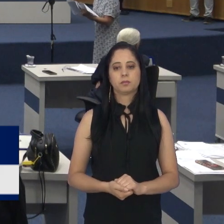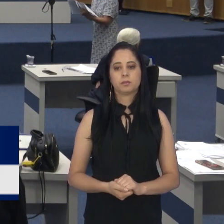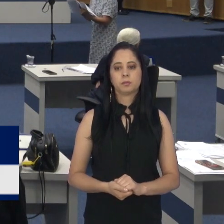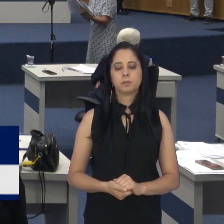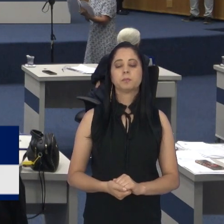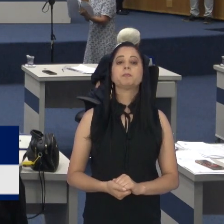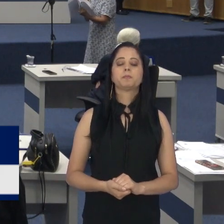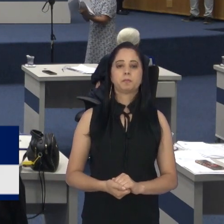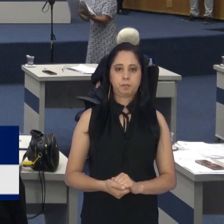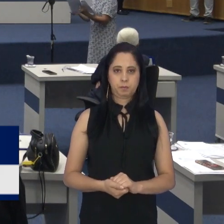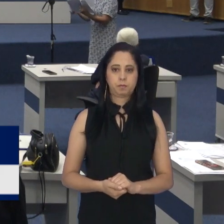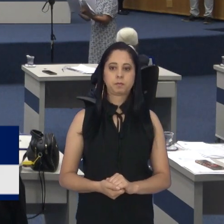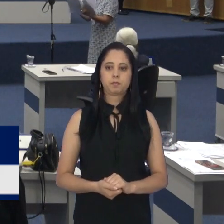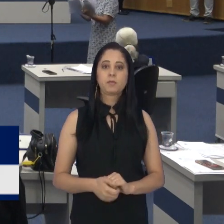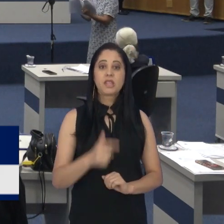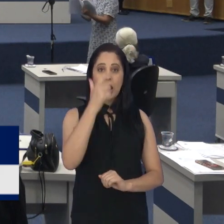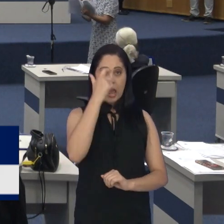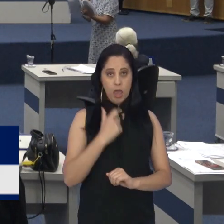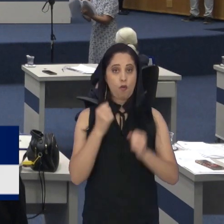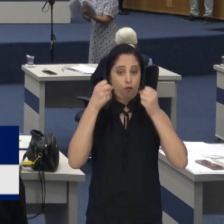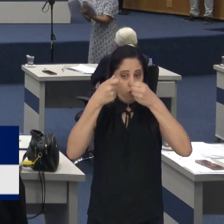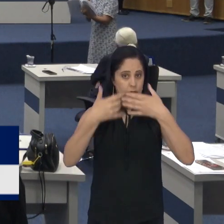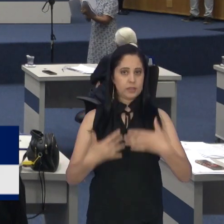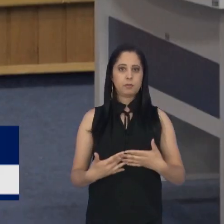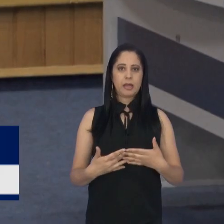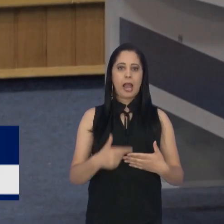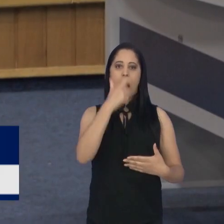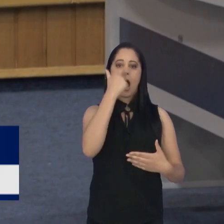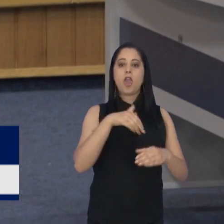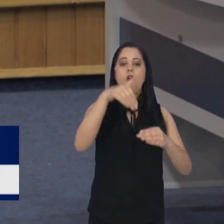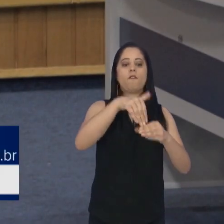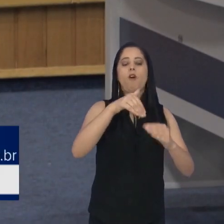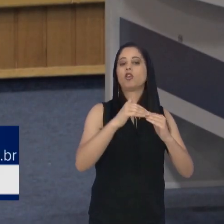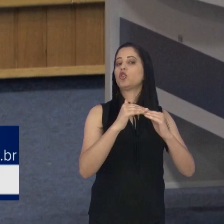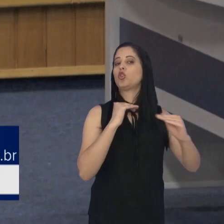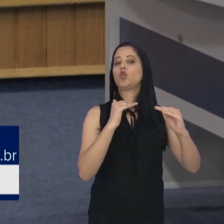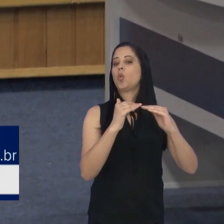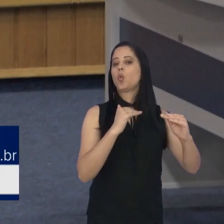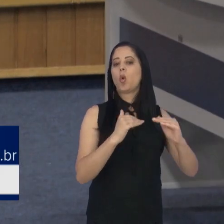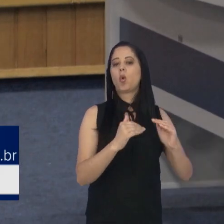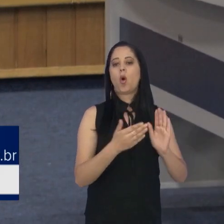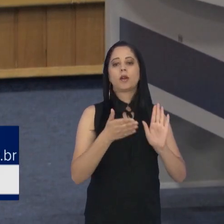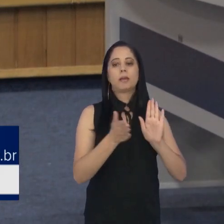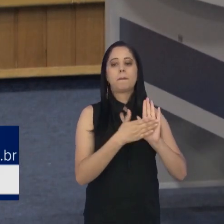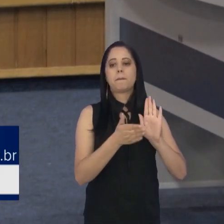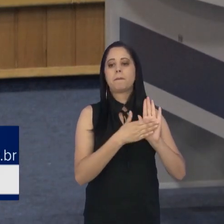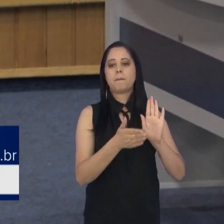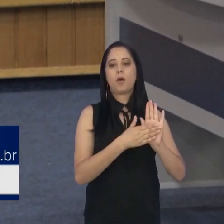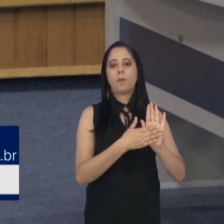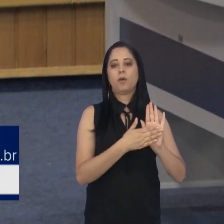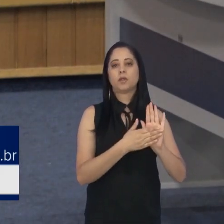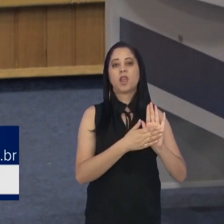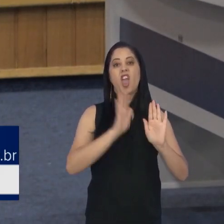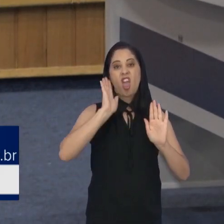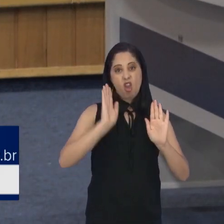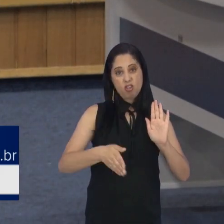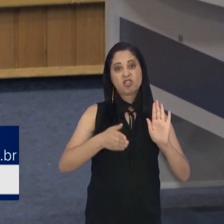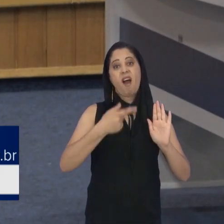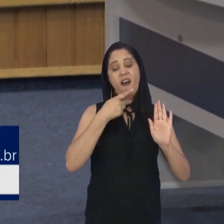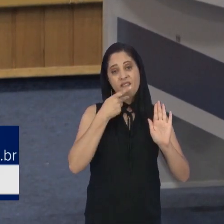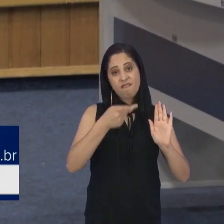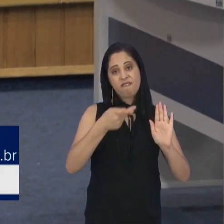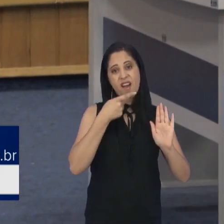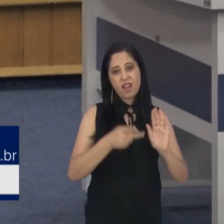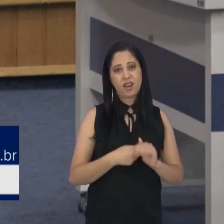Senhor presidente, estou justificando o voto contrário a esse projeto. Como eu já falei, nós estamos